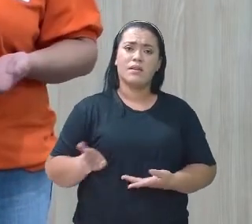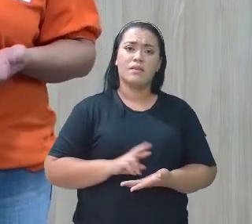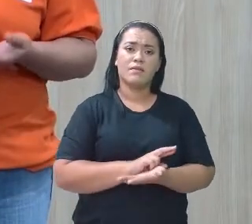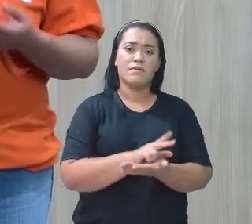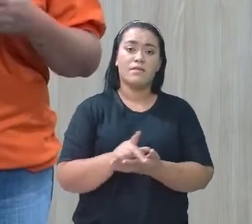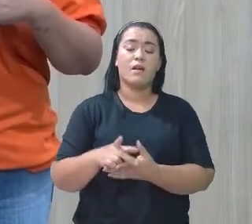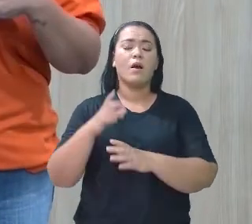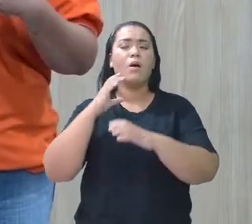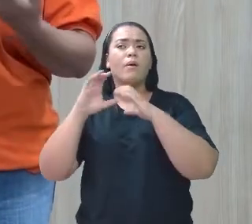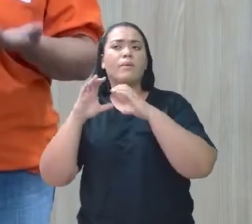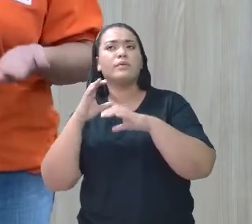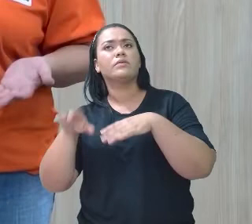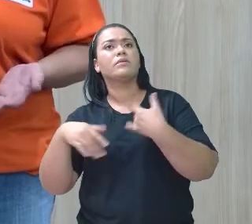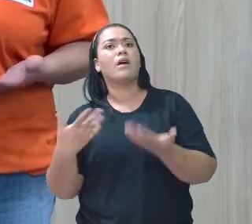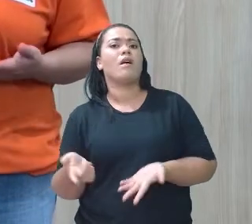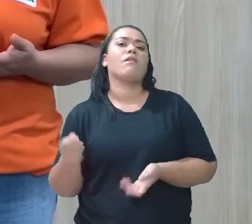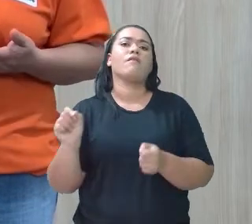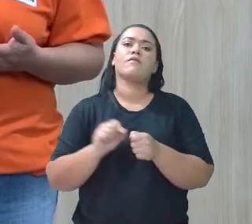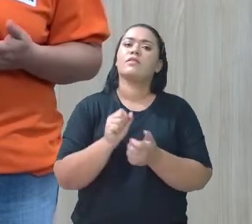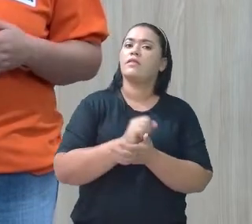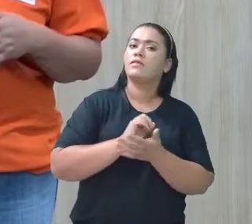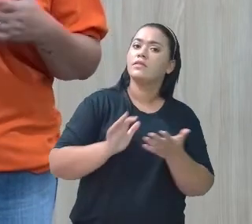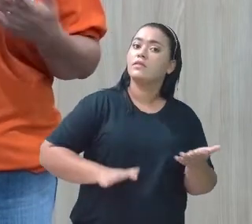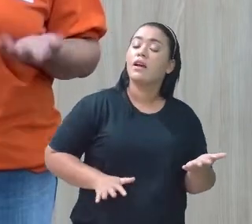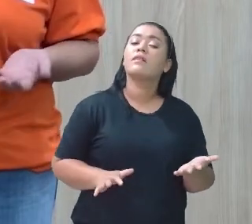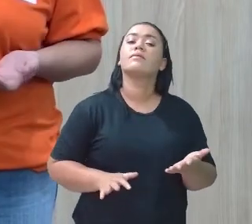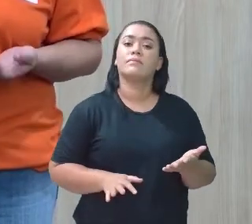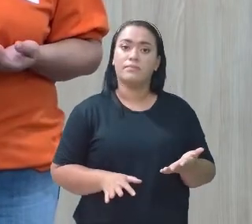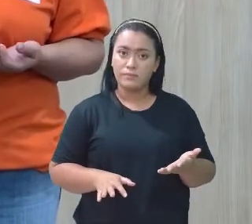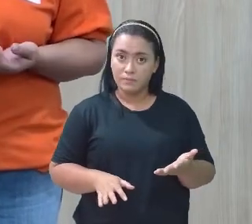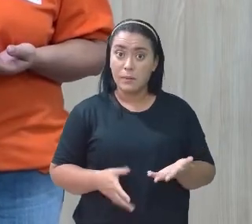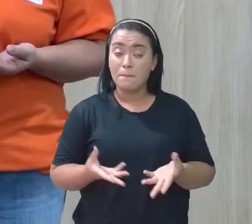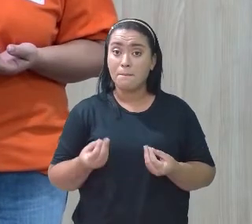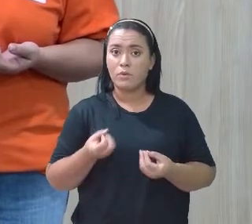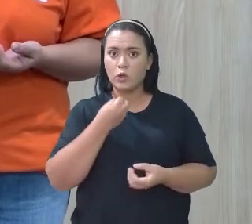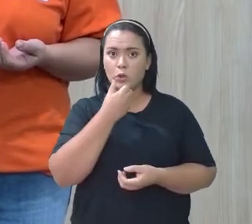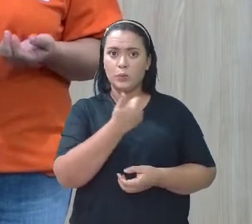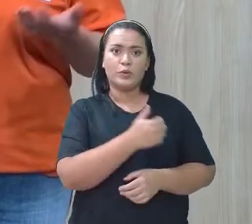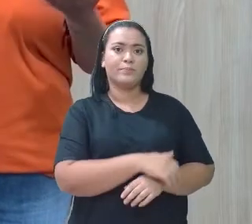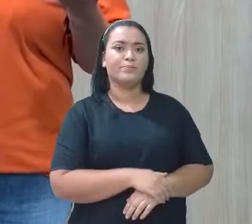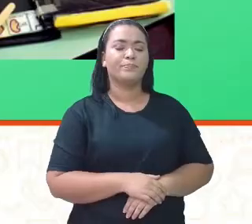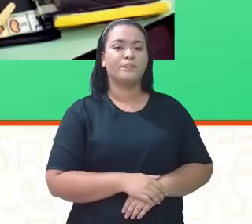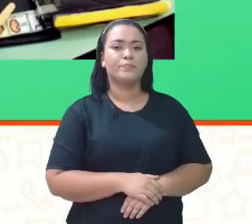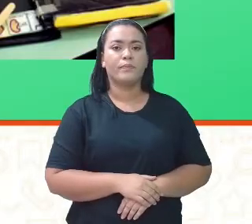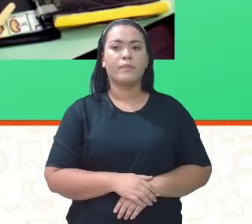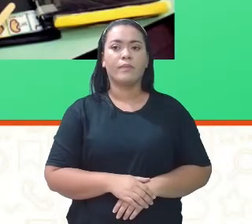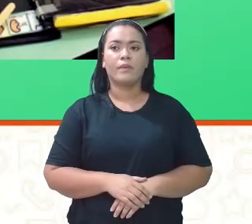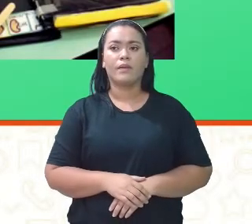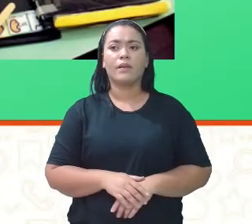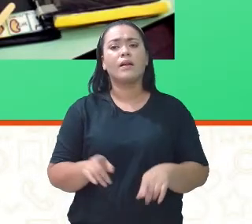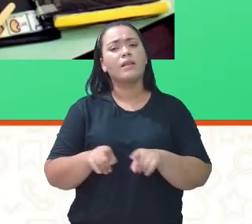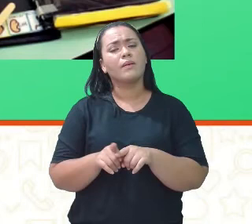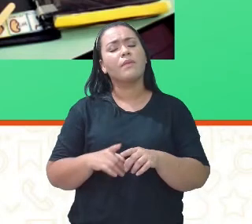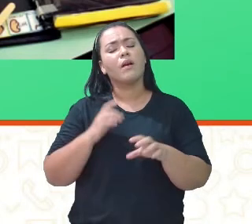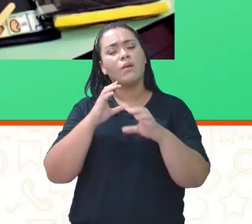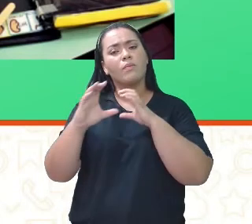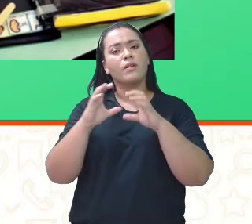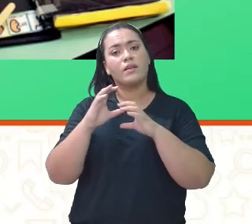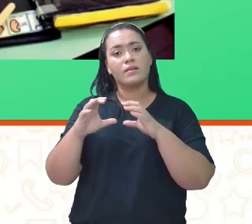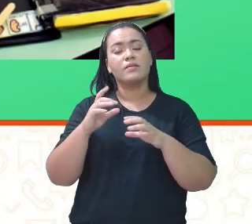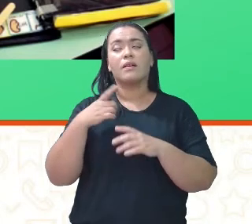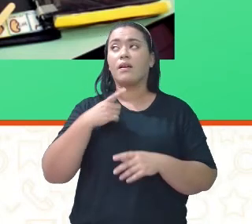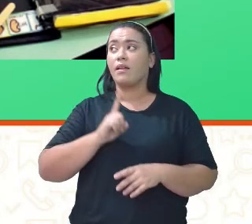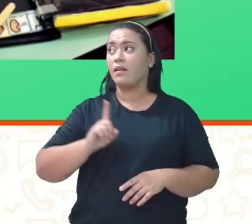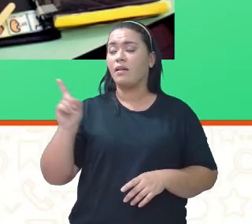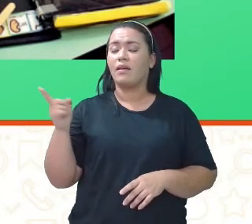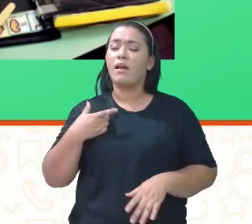na comunicação, na realização de atividades, também é muito bom. E a comunicação alternativa,